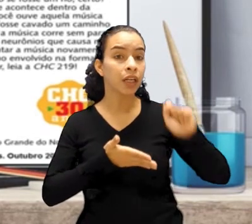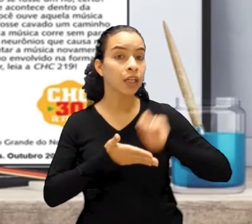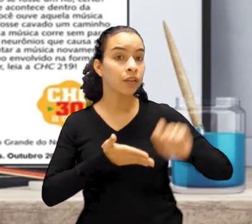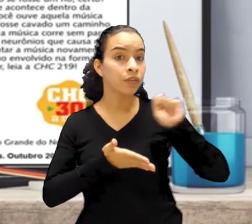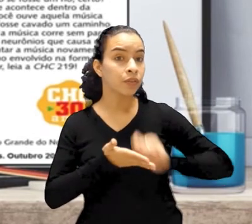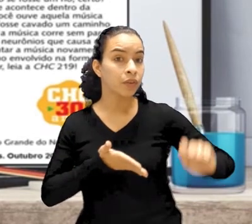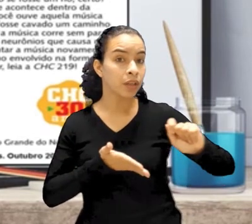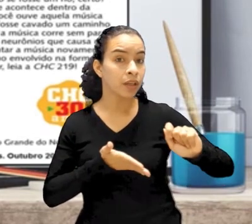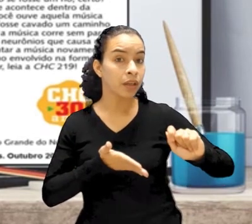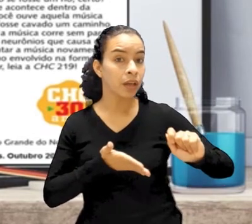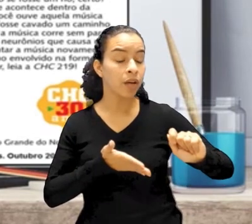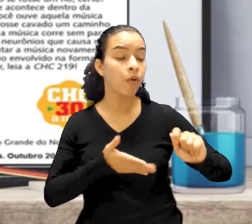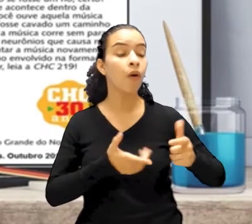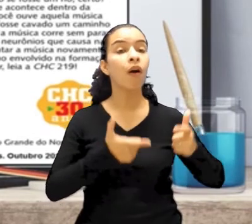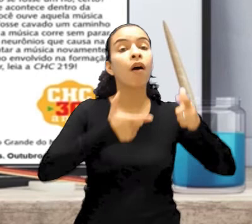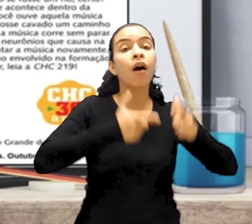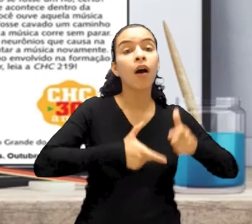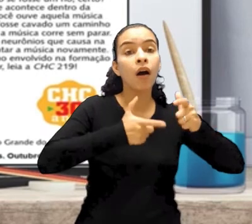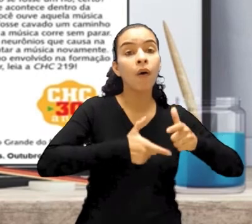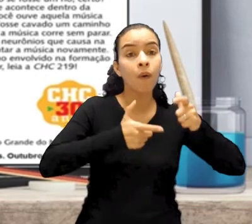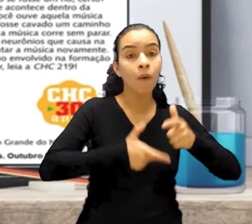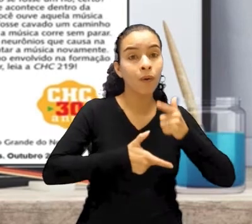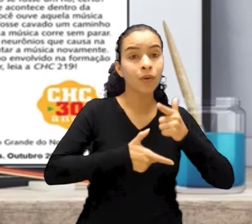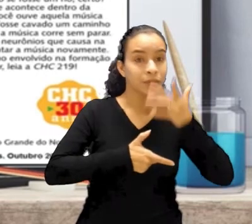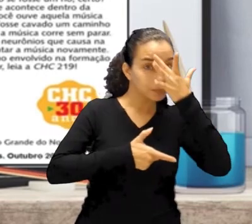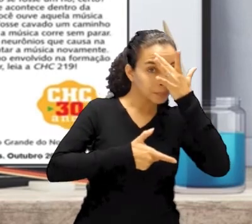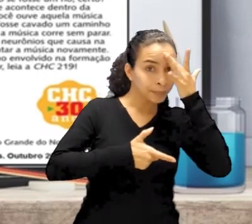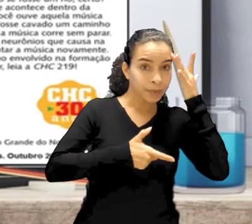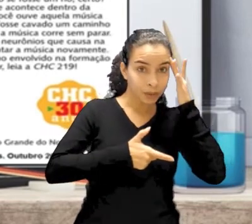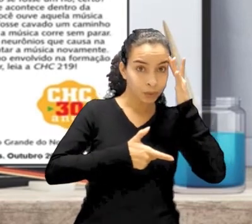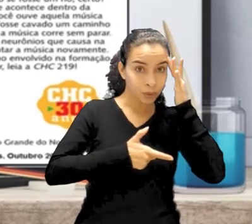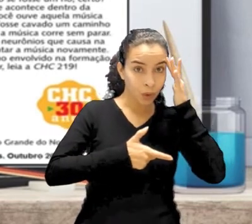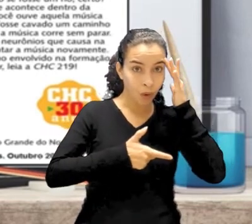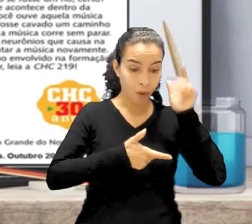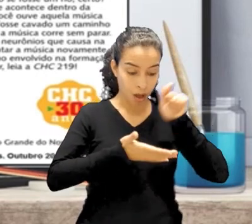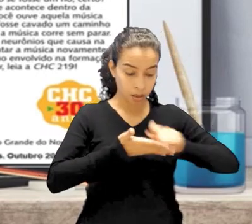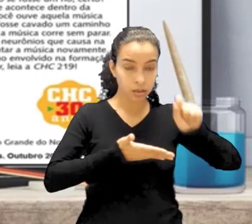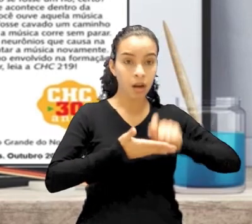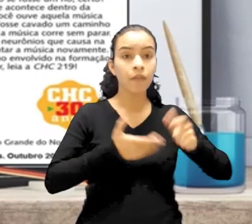ou qual é a instituição,